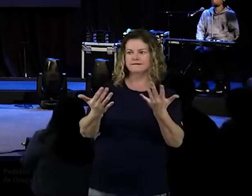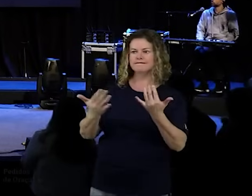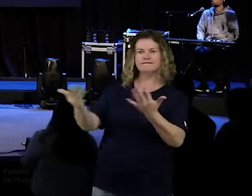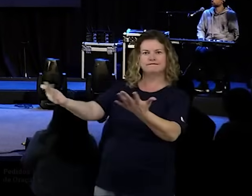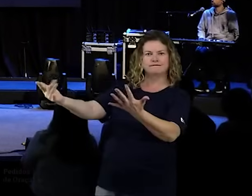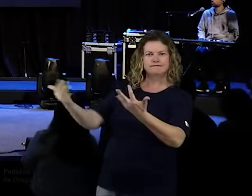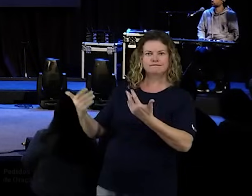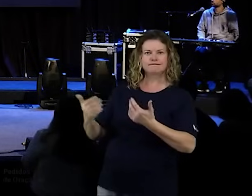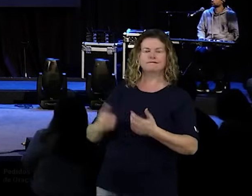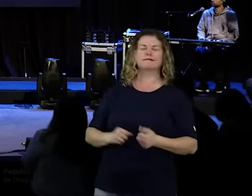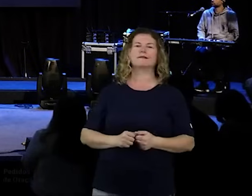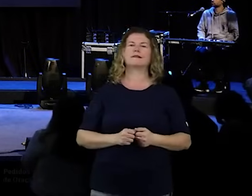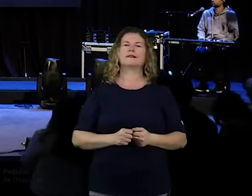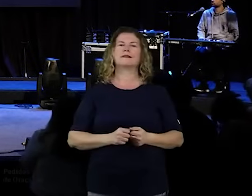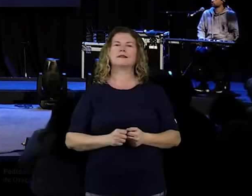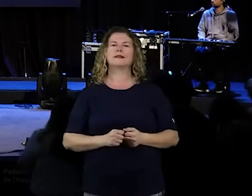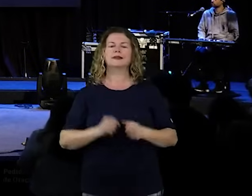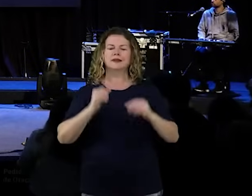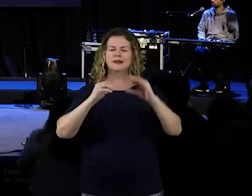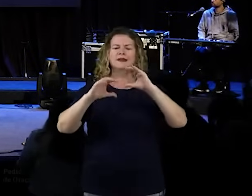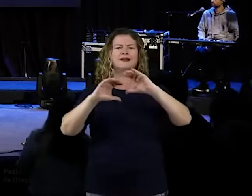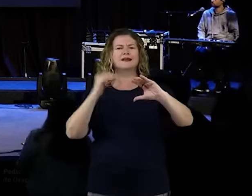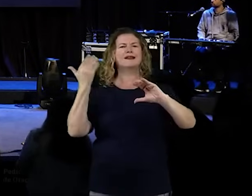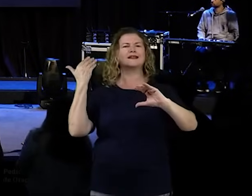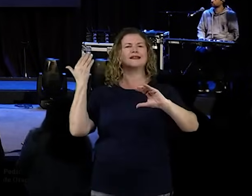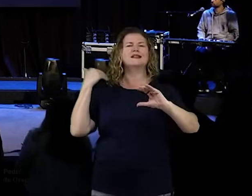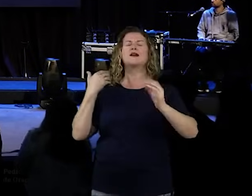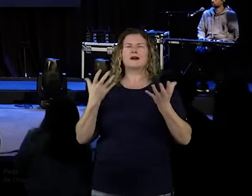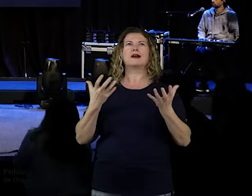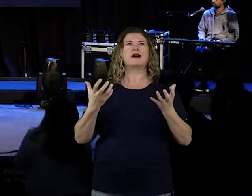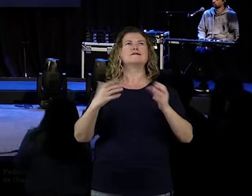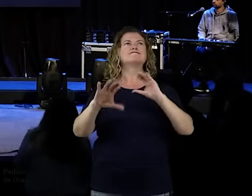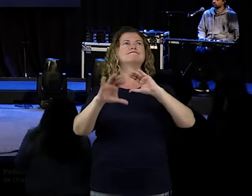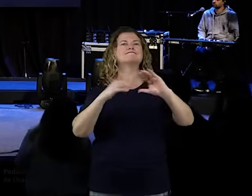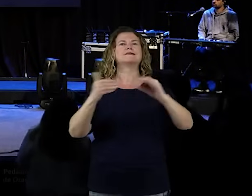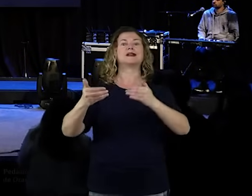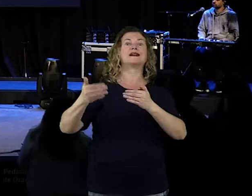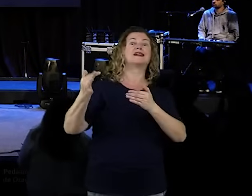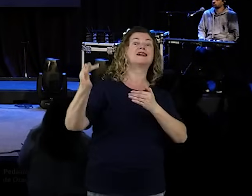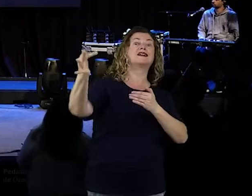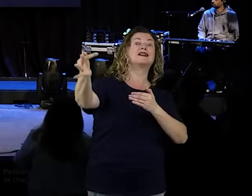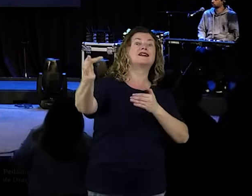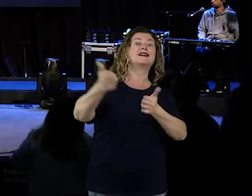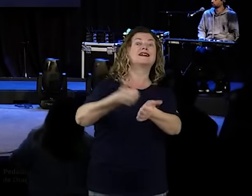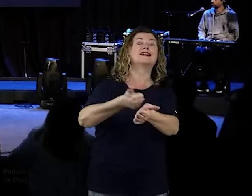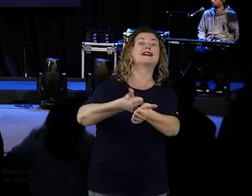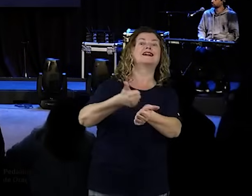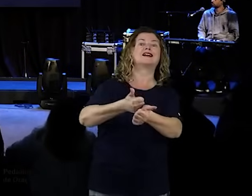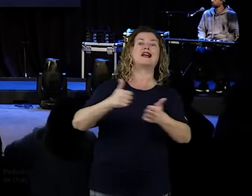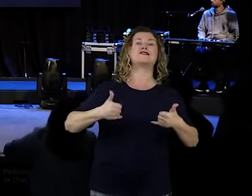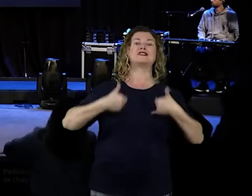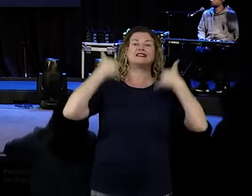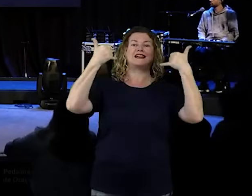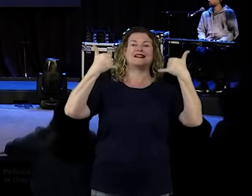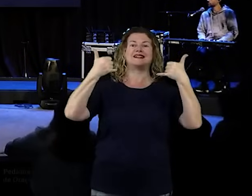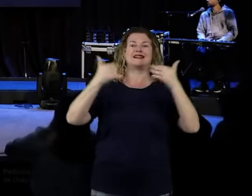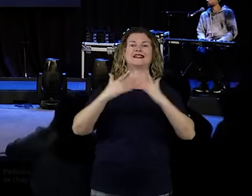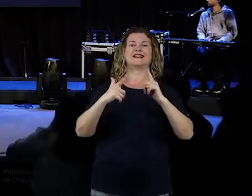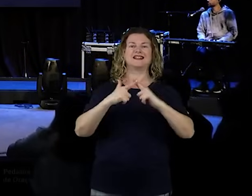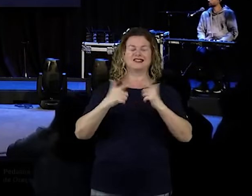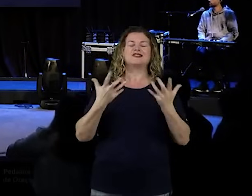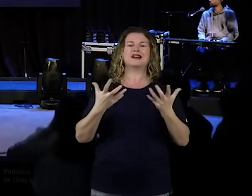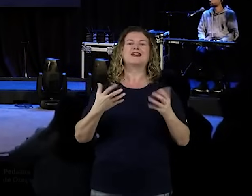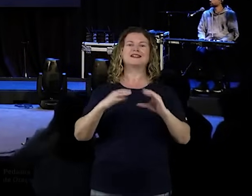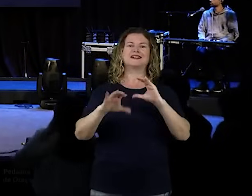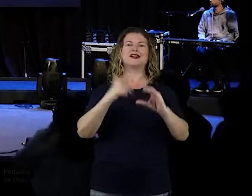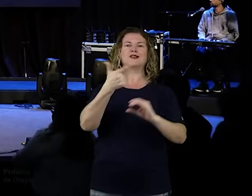da igreja essa da mar nós camos aqui